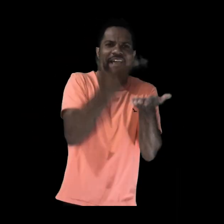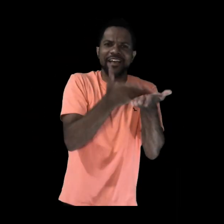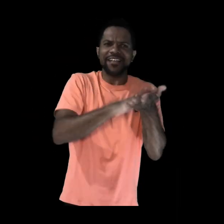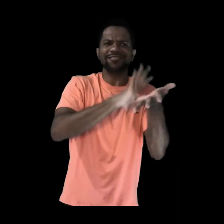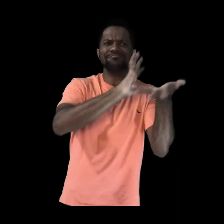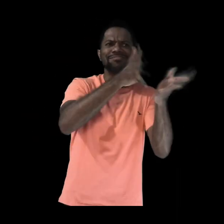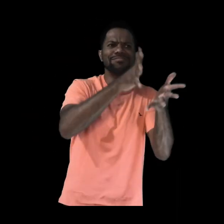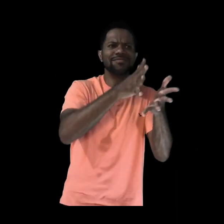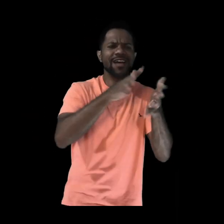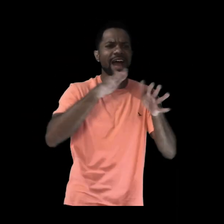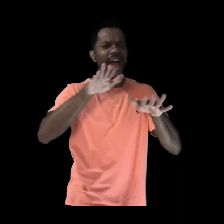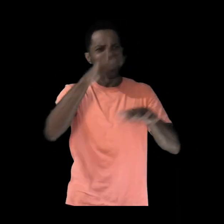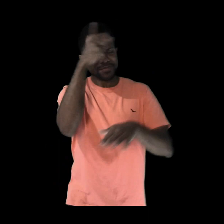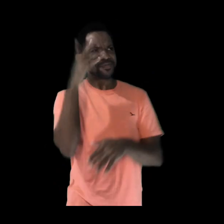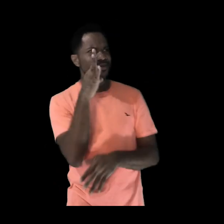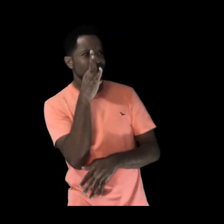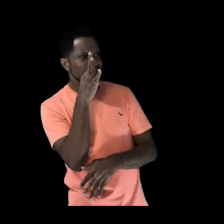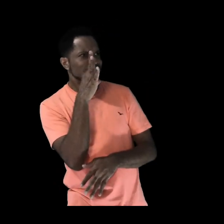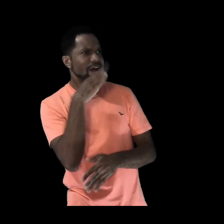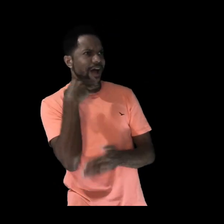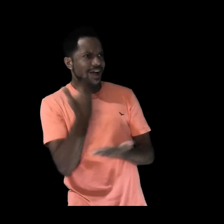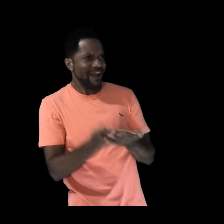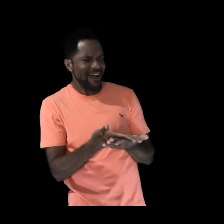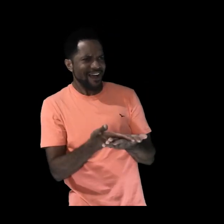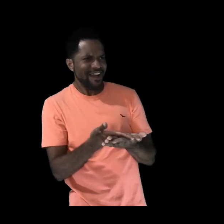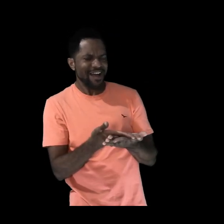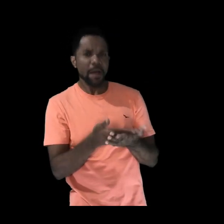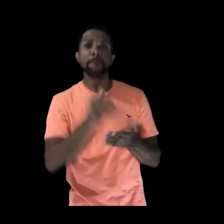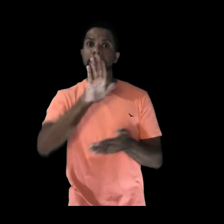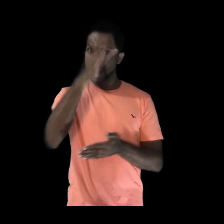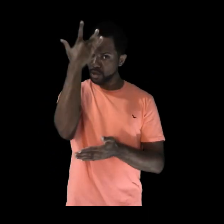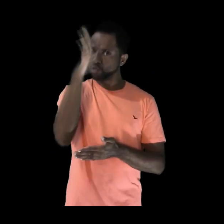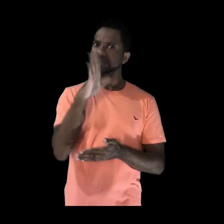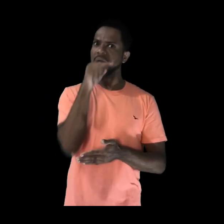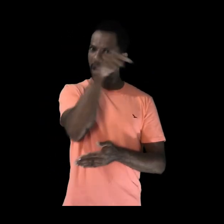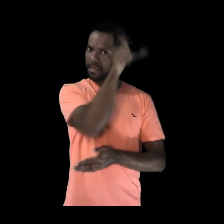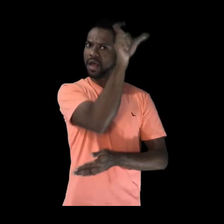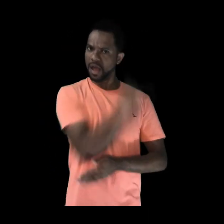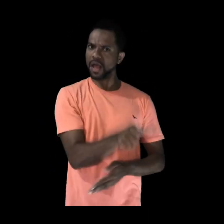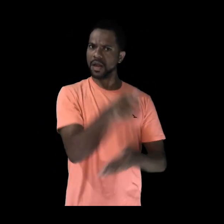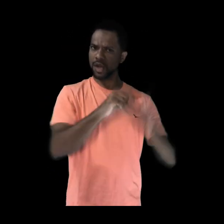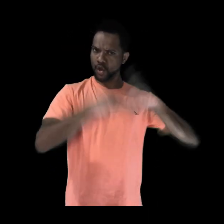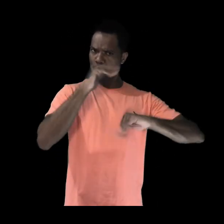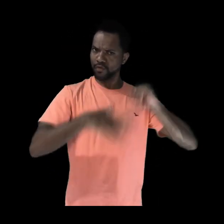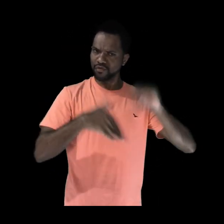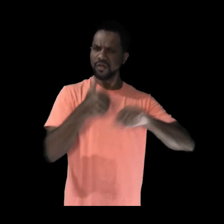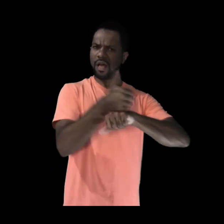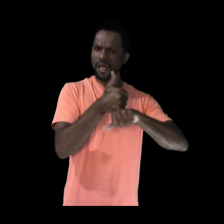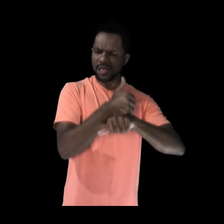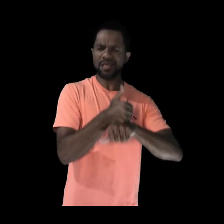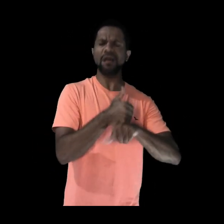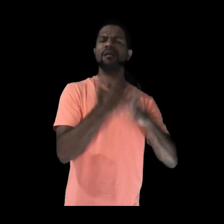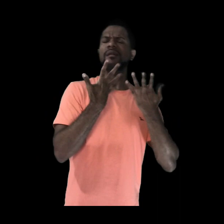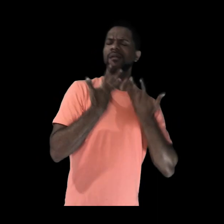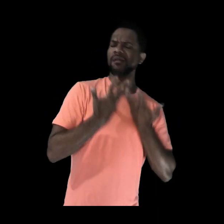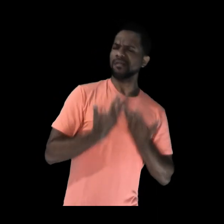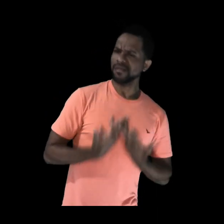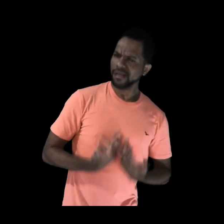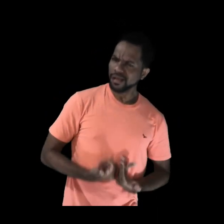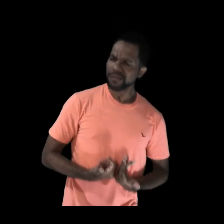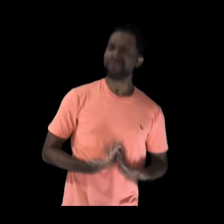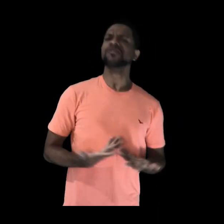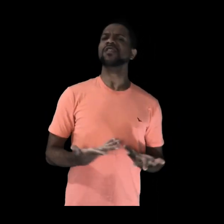do ladinho interpretando, fica assim, né? De queixo caído. Mas não sabe como que é uma profissão tipo de